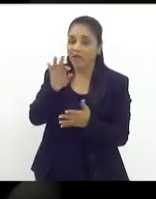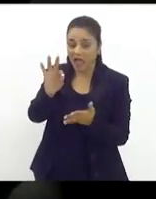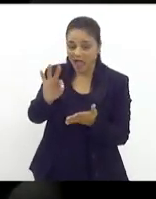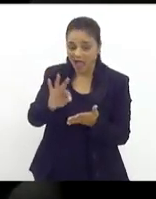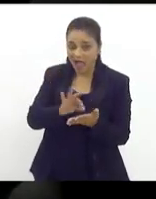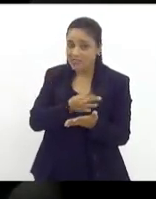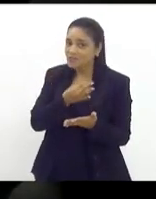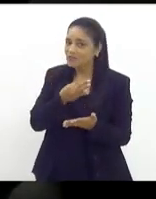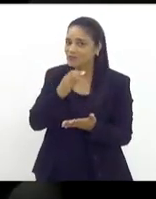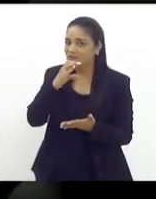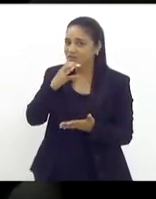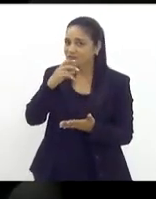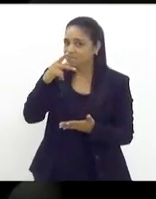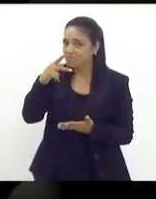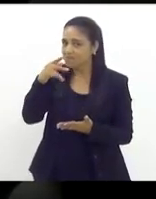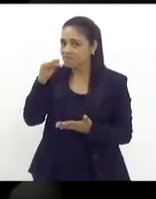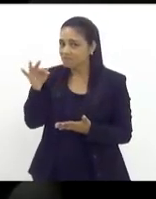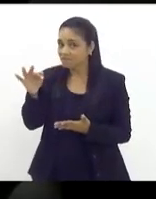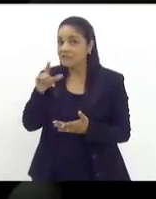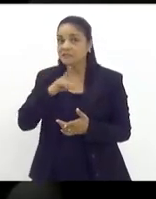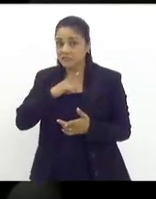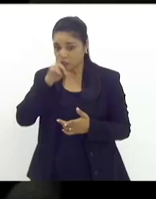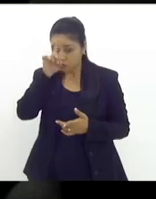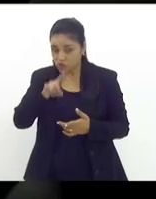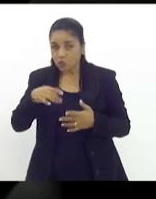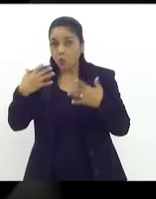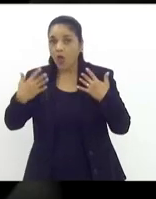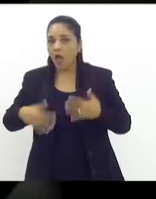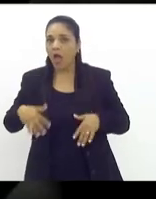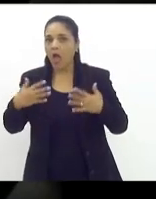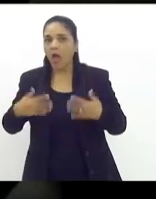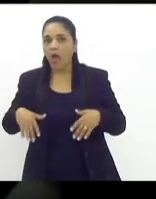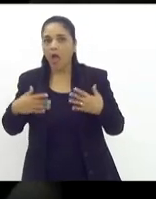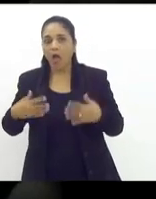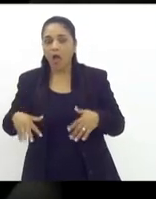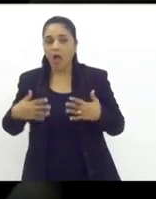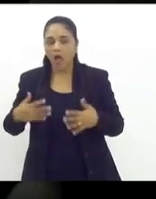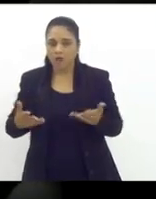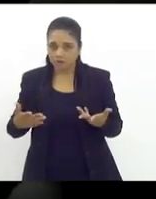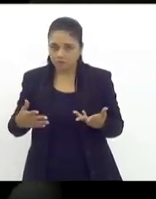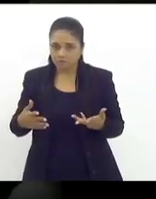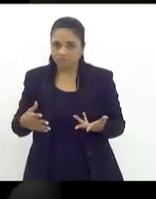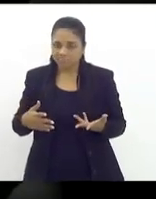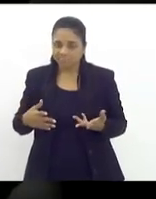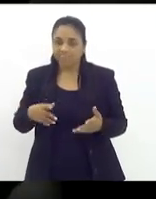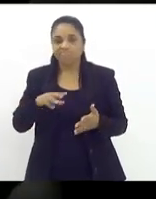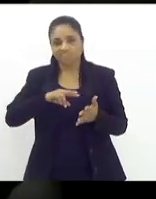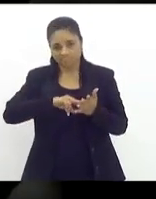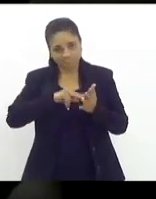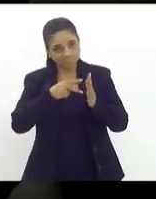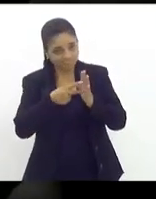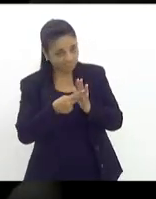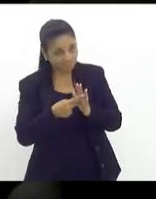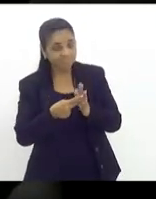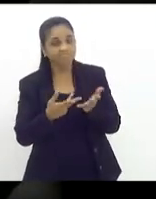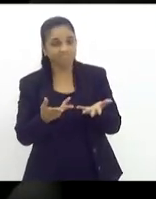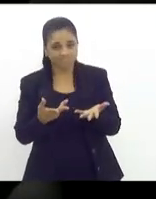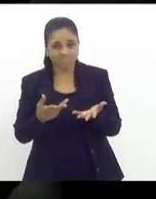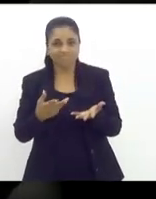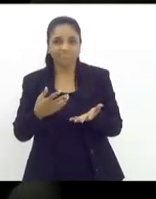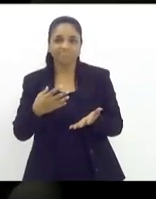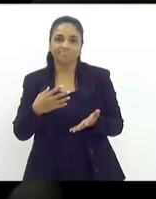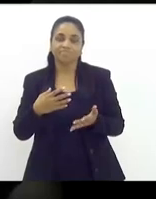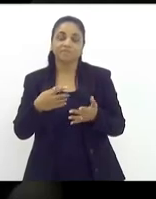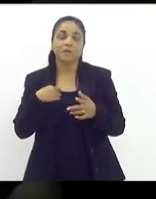CPF. Então tem muito diretor apavorado com isso. Então, é nesse sentido que a gente pensou